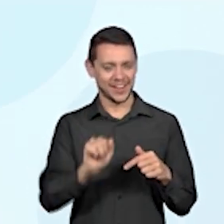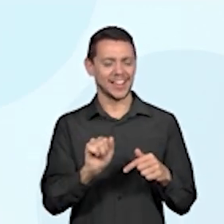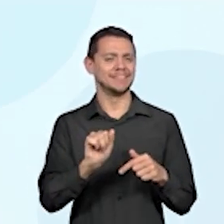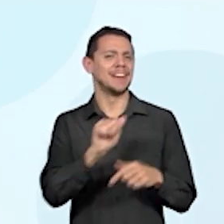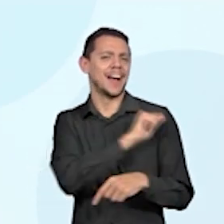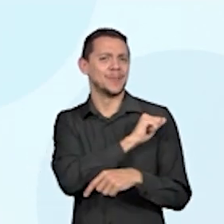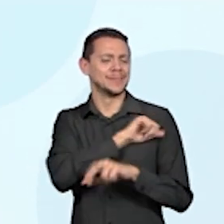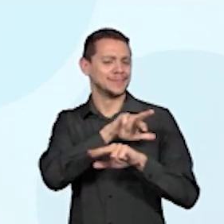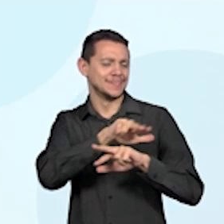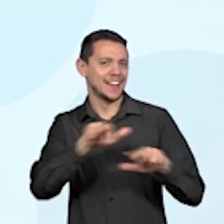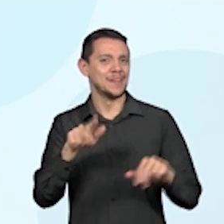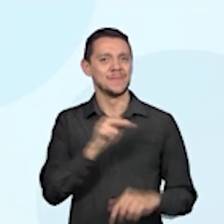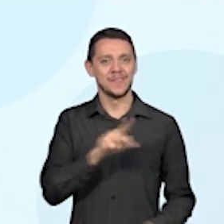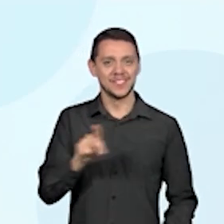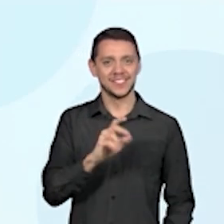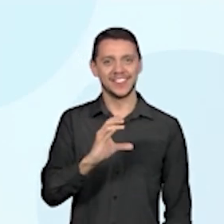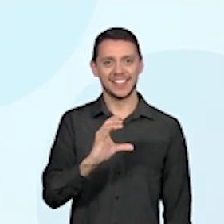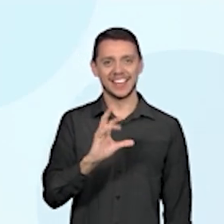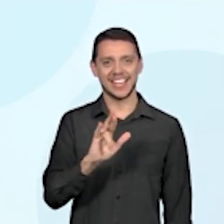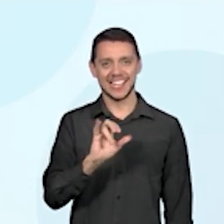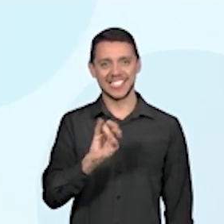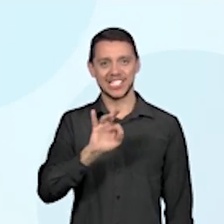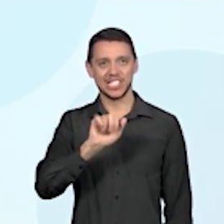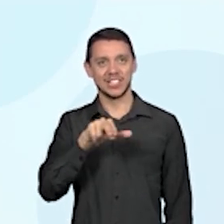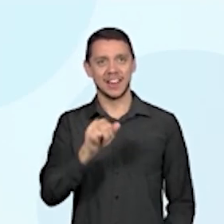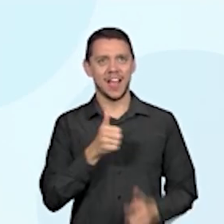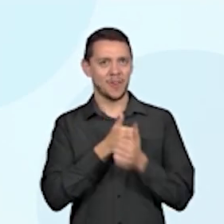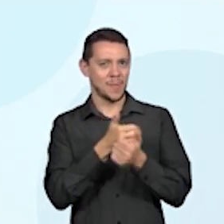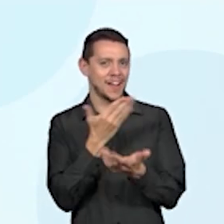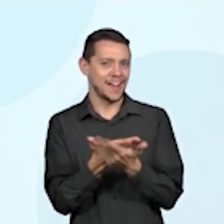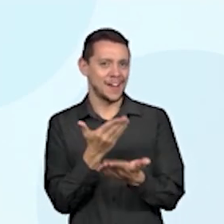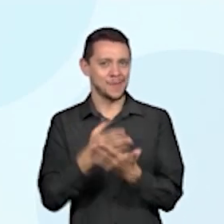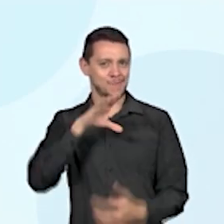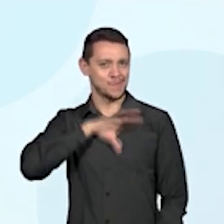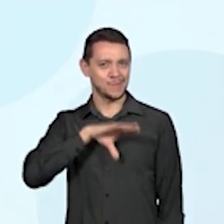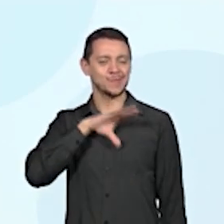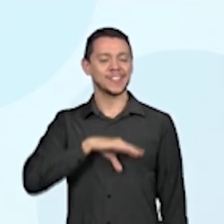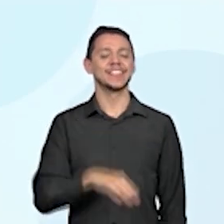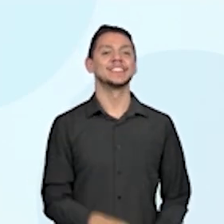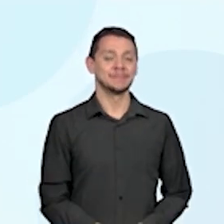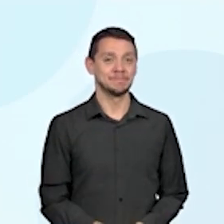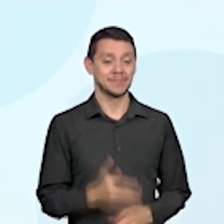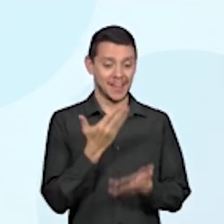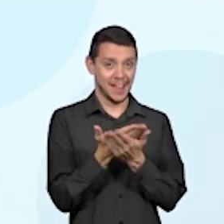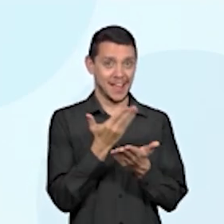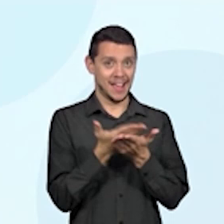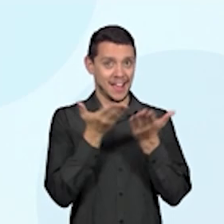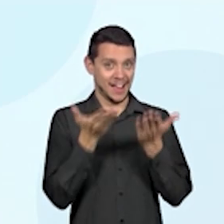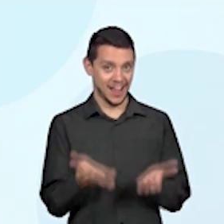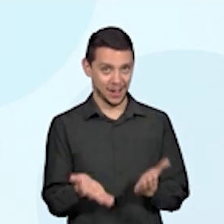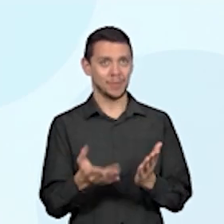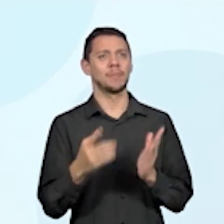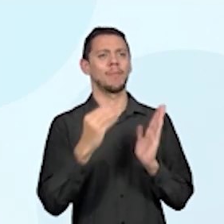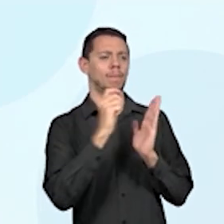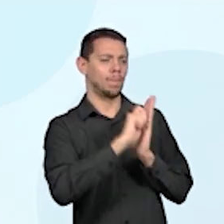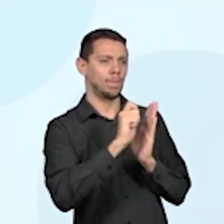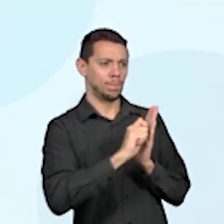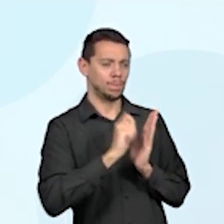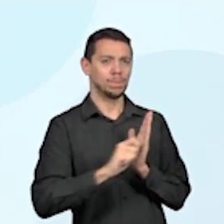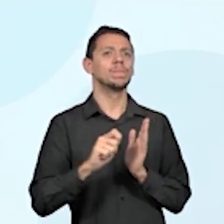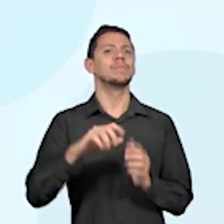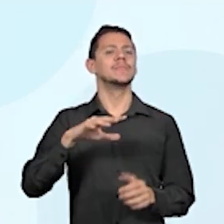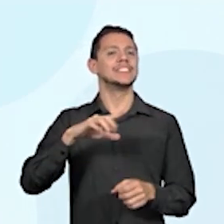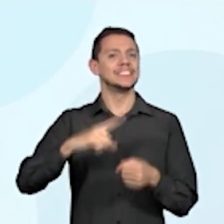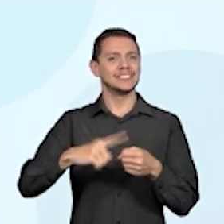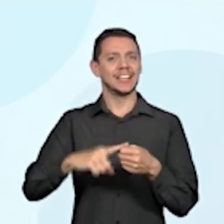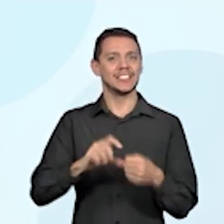Cristina acompanhando essa aula de língua portuguesa. Esta aula tem um registro com a cidade de Serra Negra,